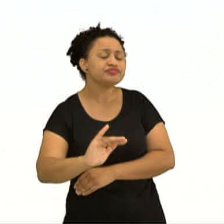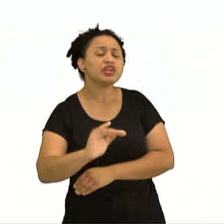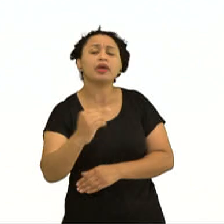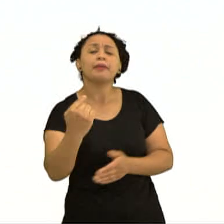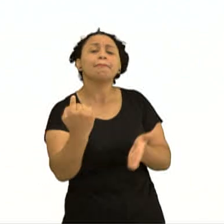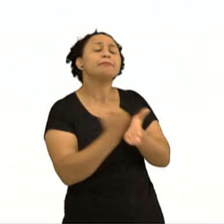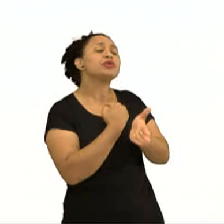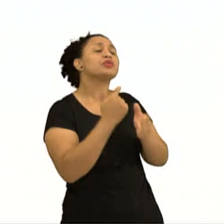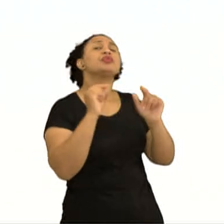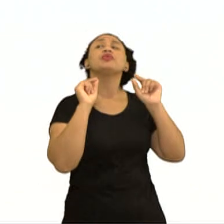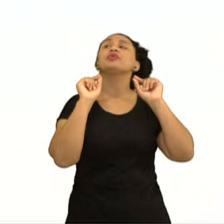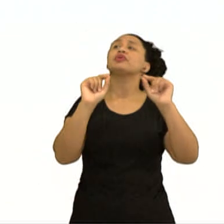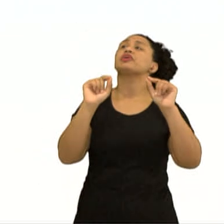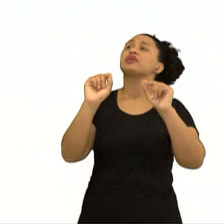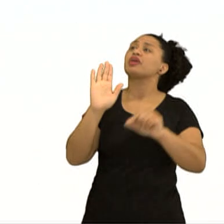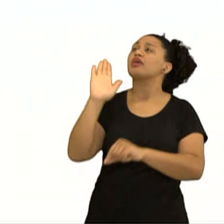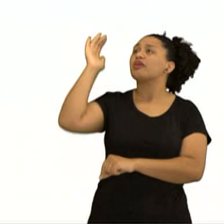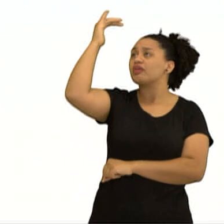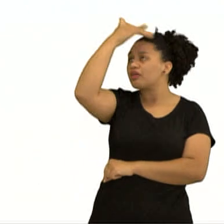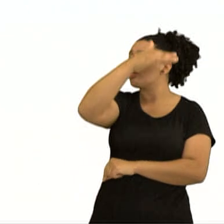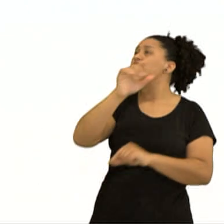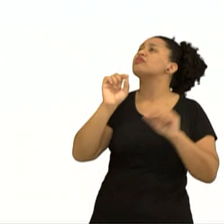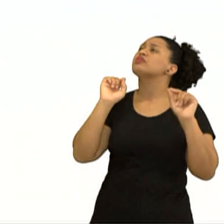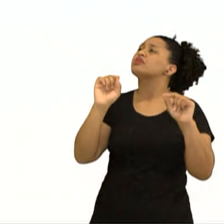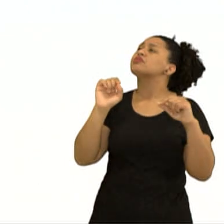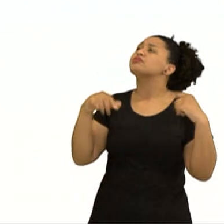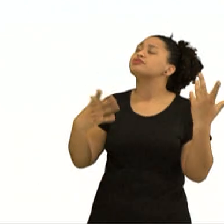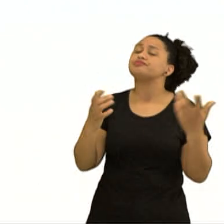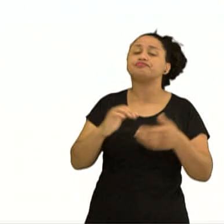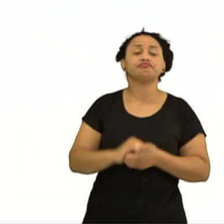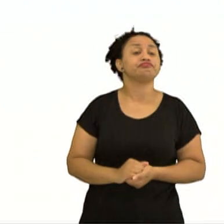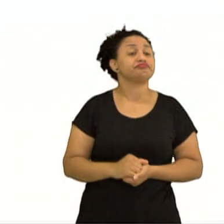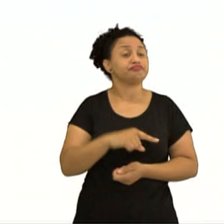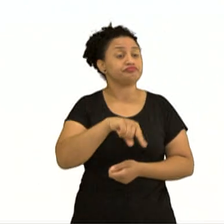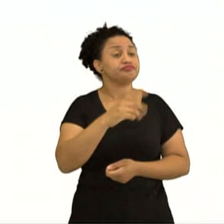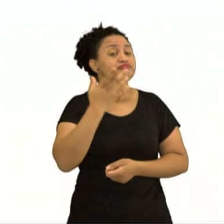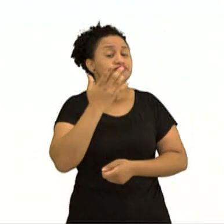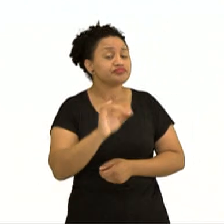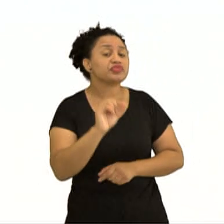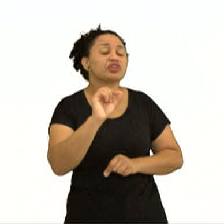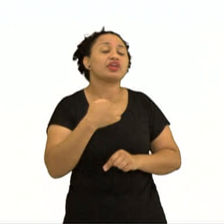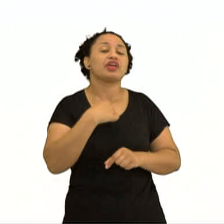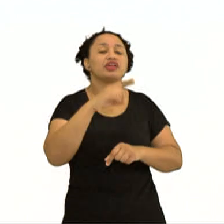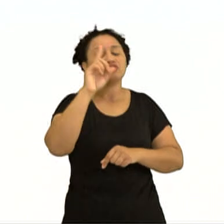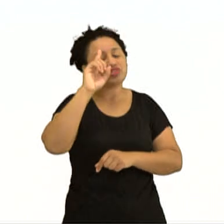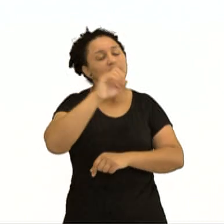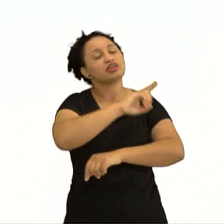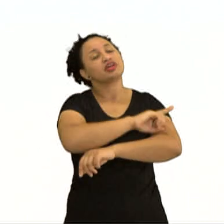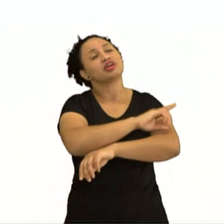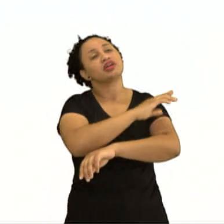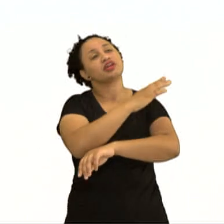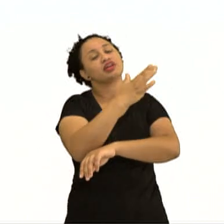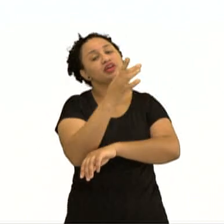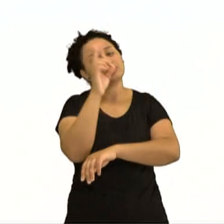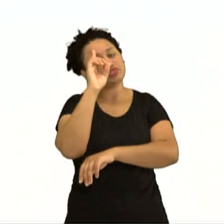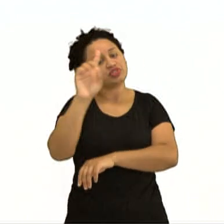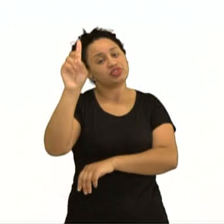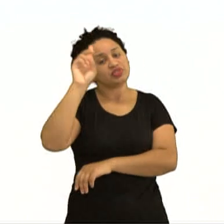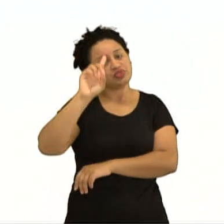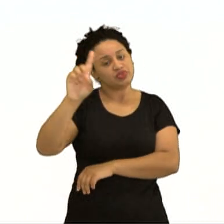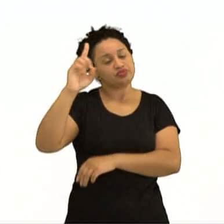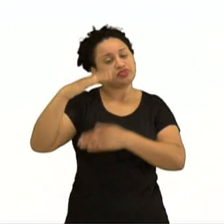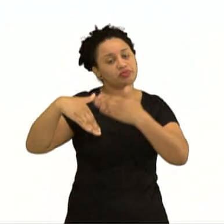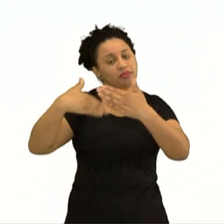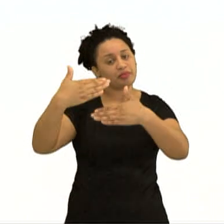quem era Elvis Presley. A pobre criança foi submetida a dias e mais dias de videoclipes